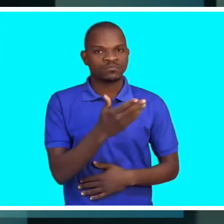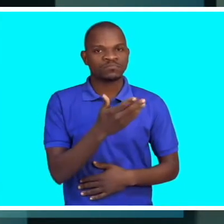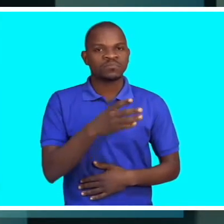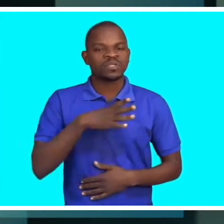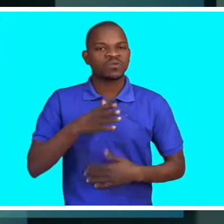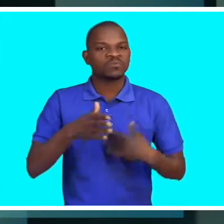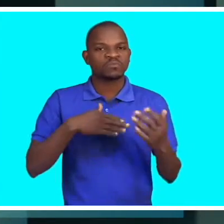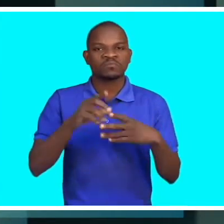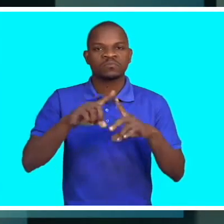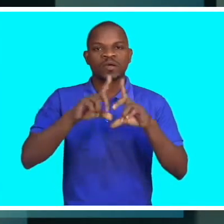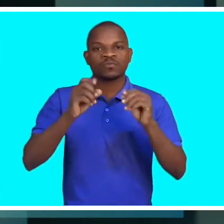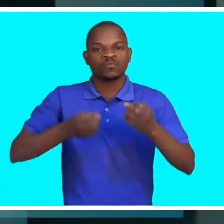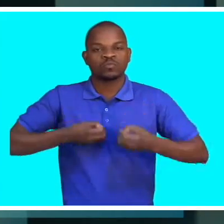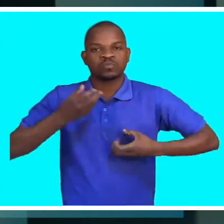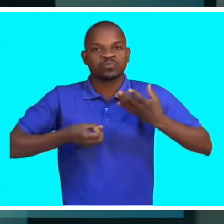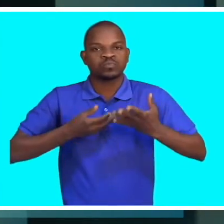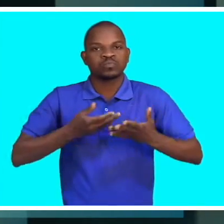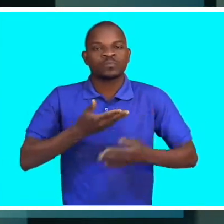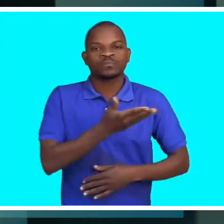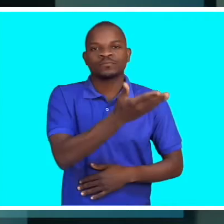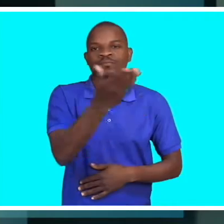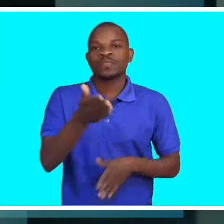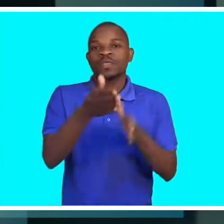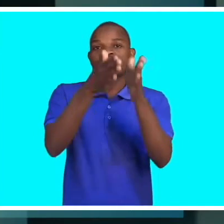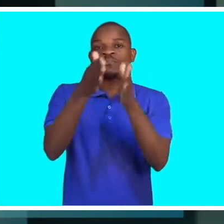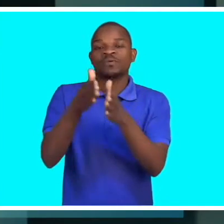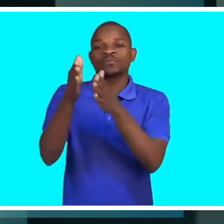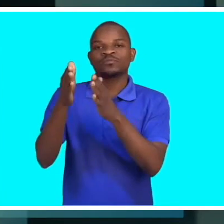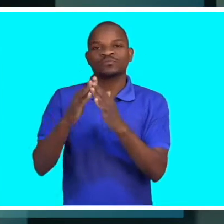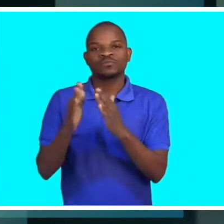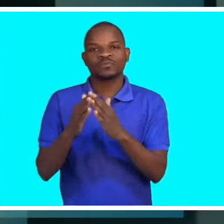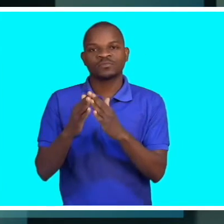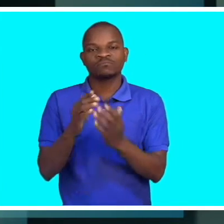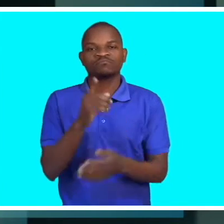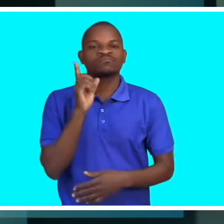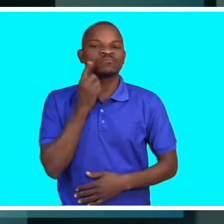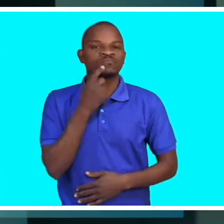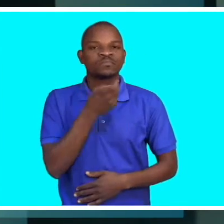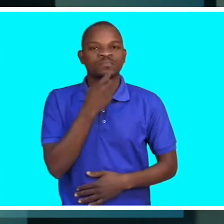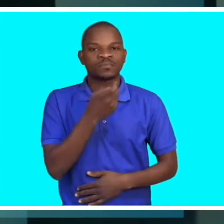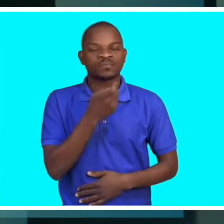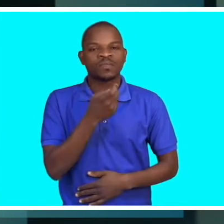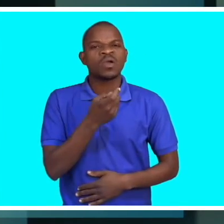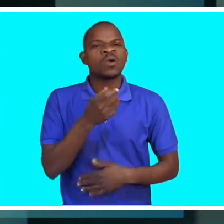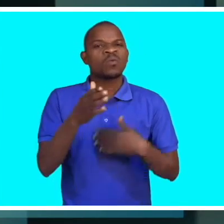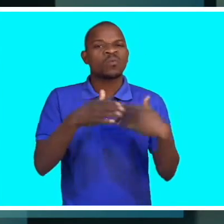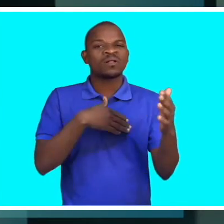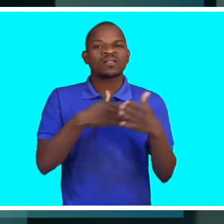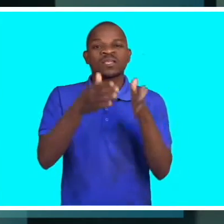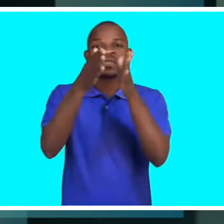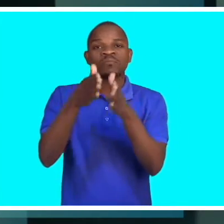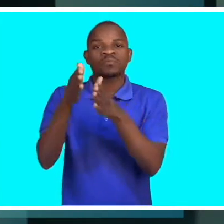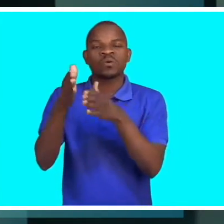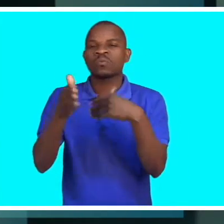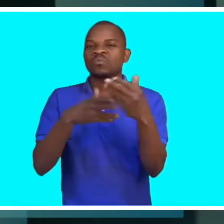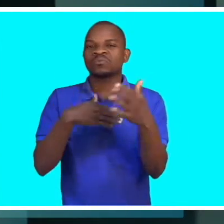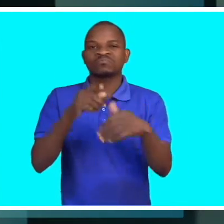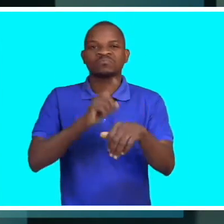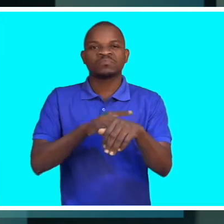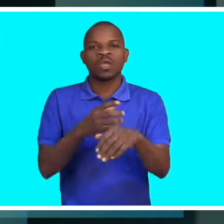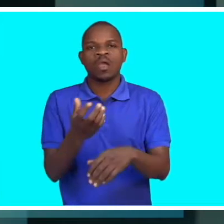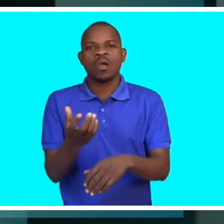que apelo que deixaria aos nossos telesportadores? Qualquer pessoa, a qualquer momento, pode